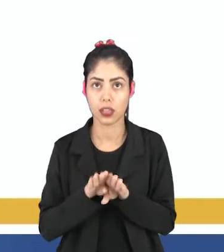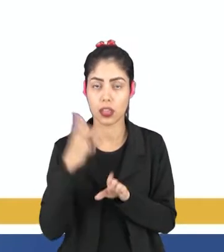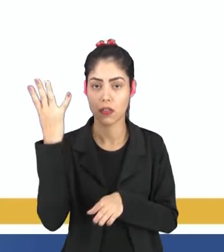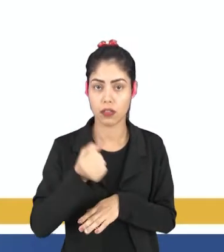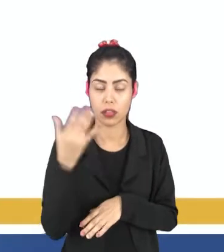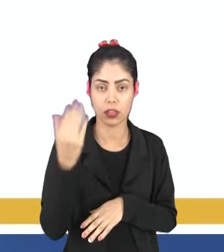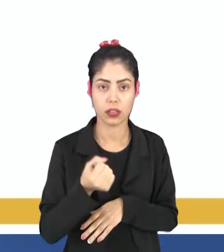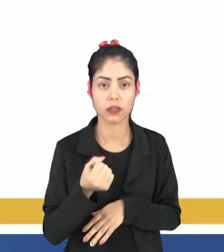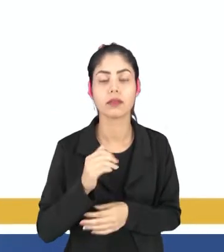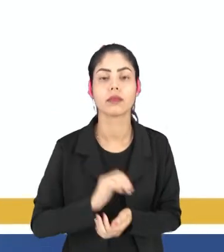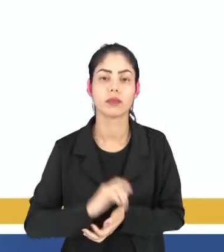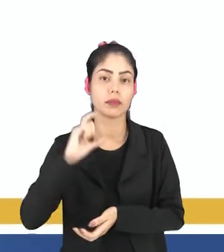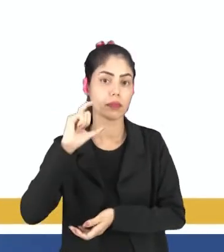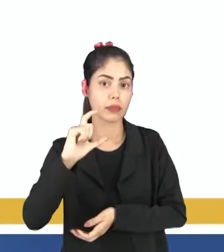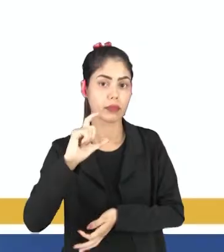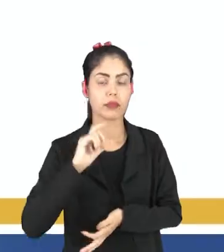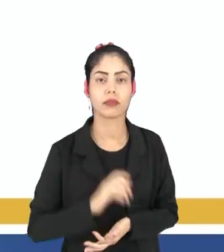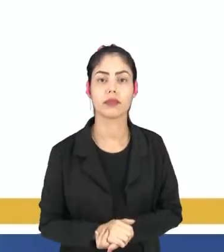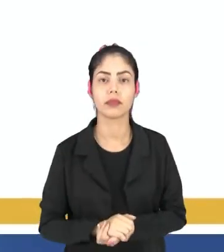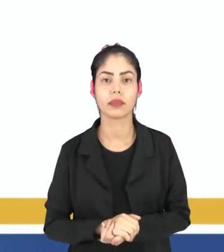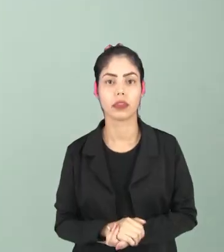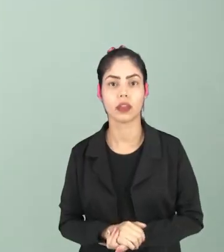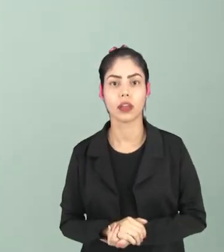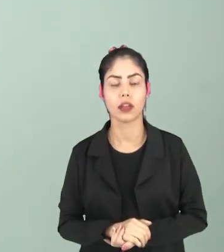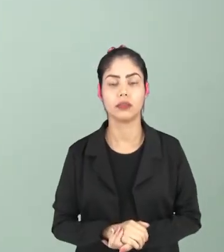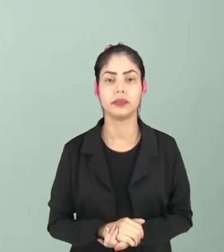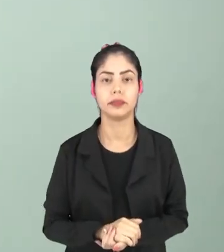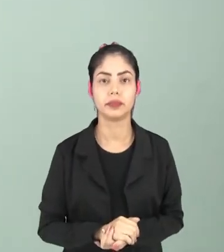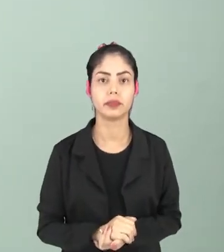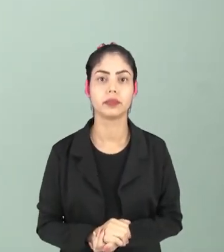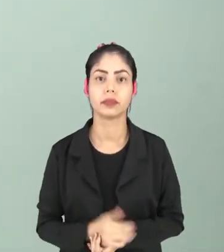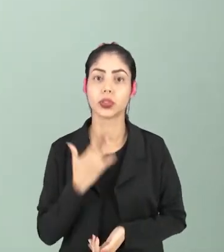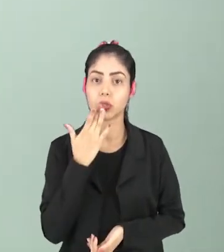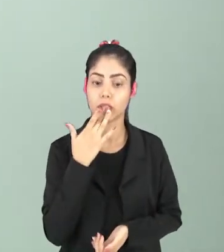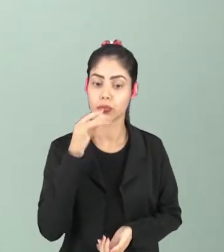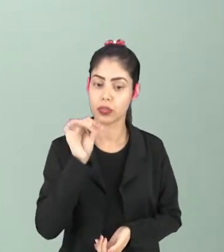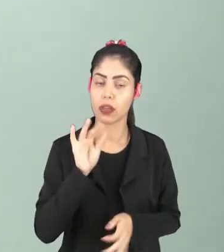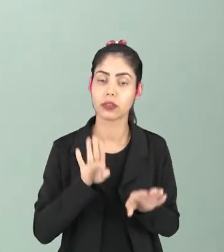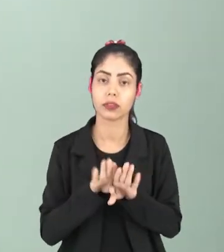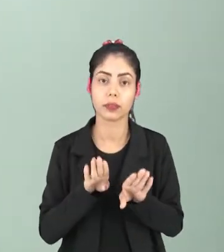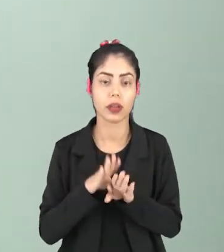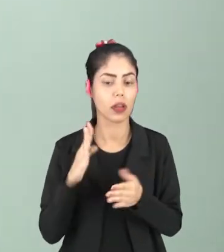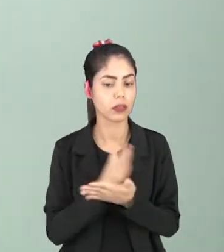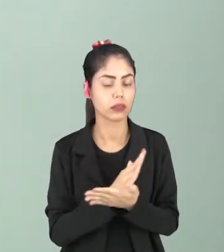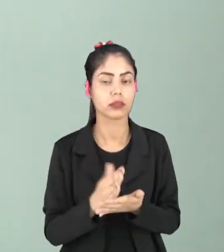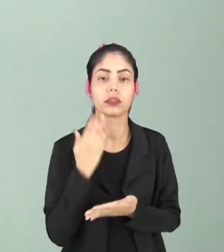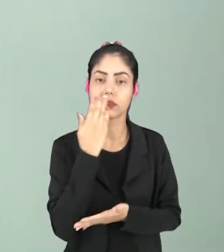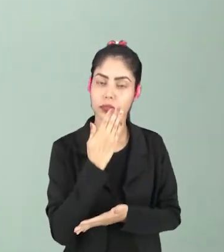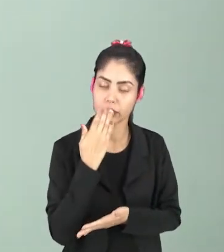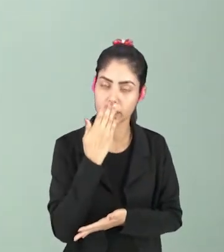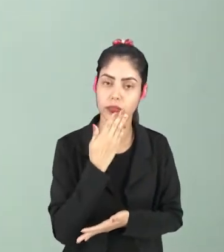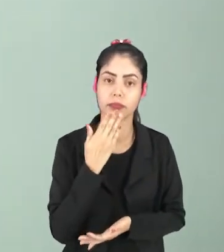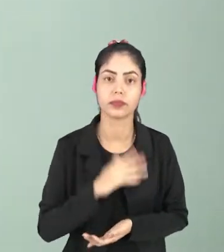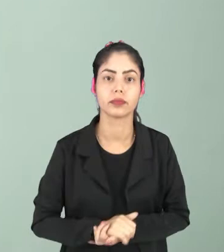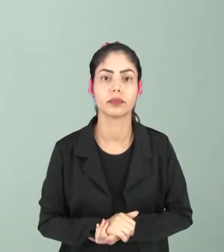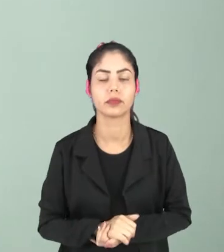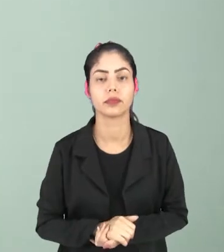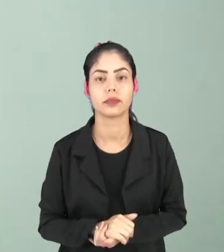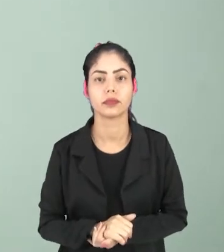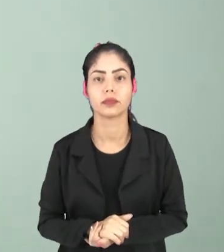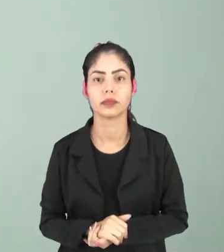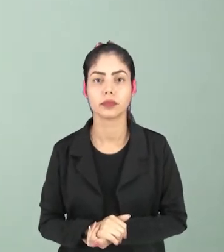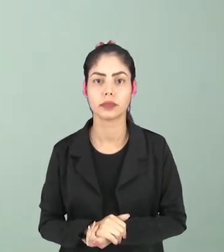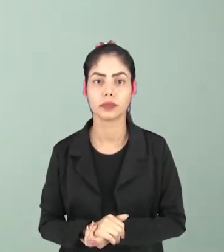leite condensado. Então você pode conservar tanto o alimento, né, pelo sal, como alguns alimentos, não são todos, tá? Você também